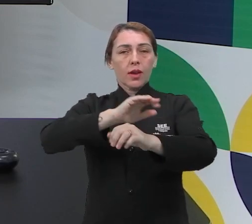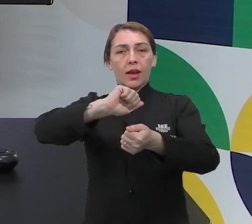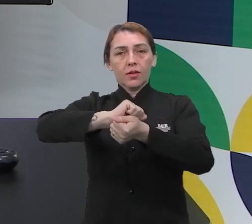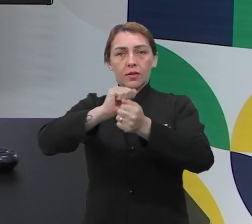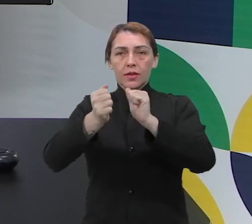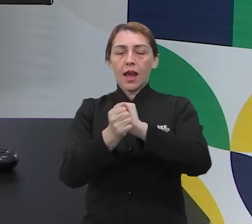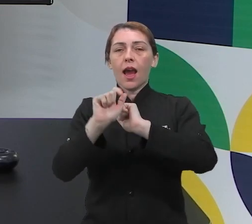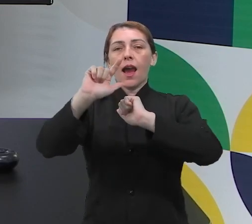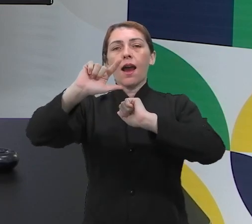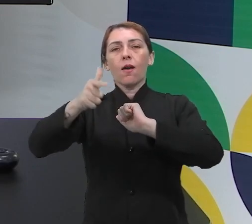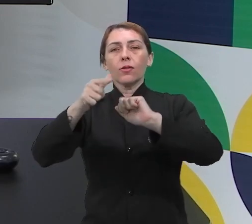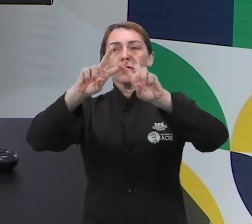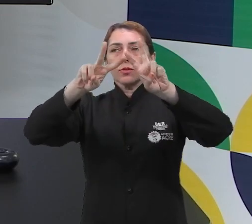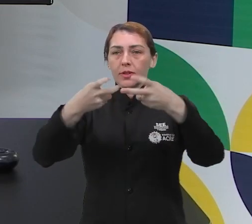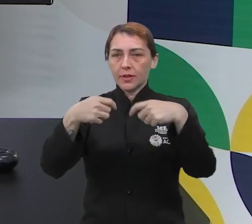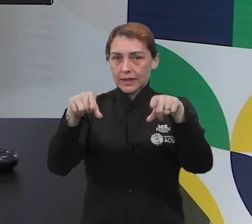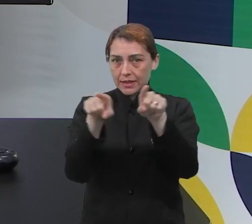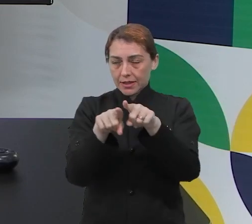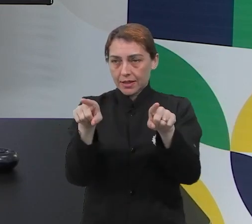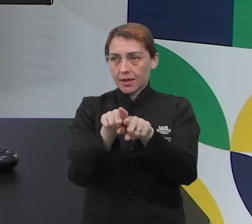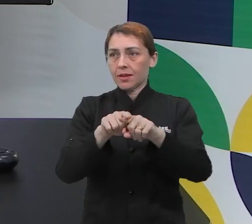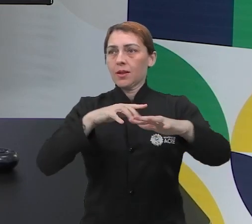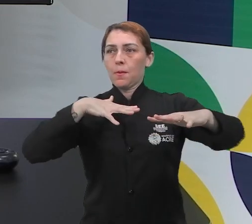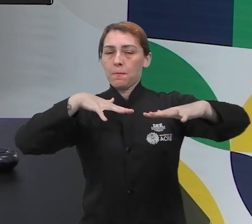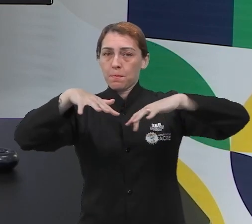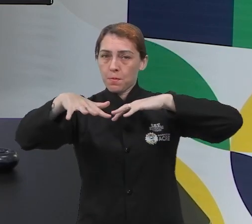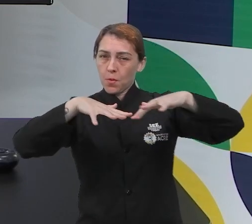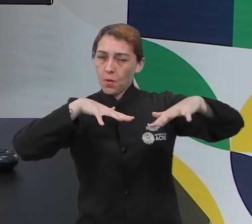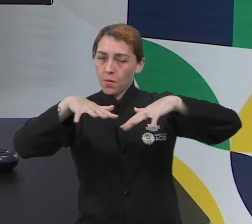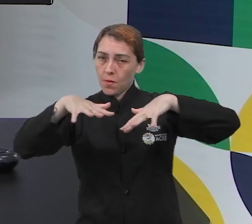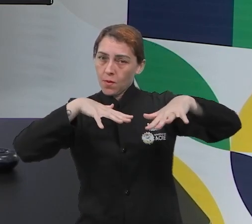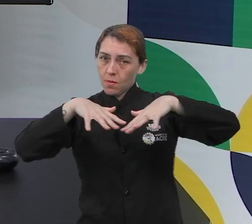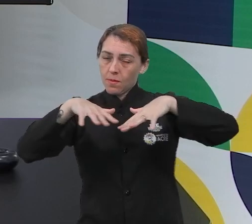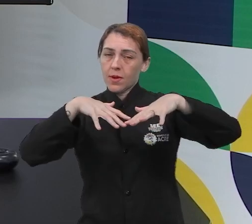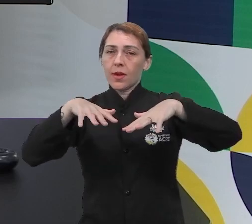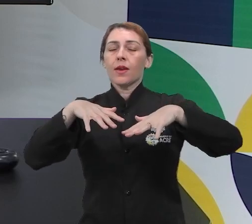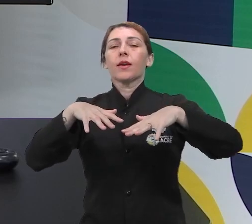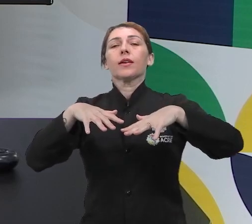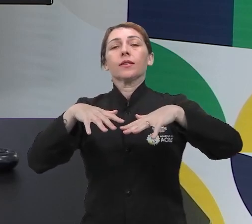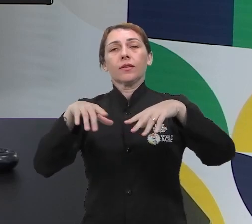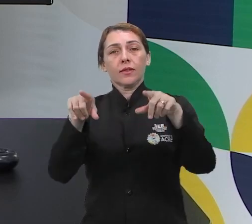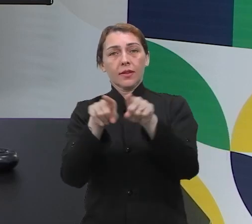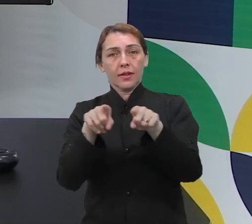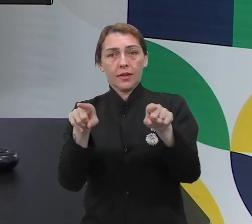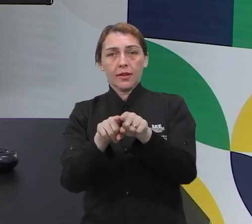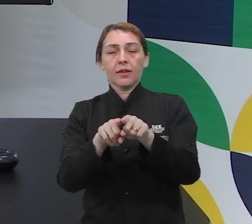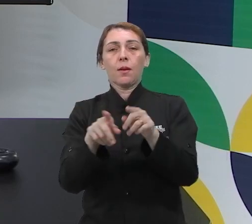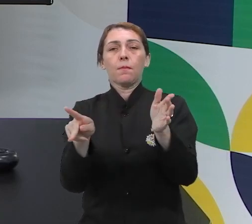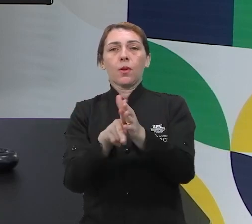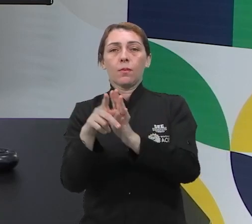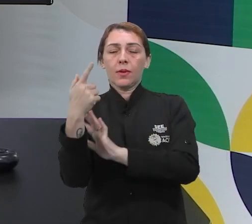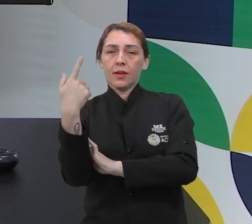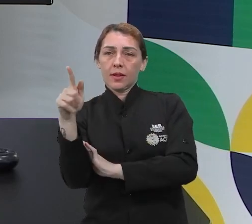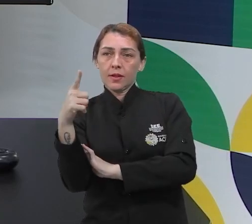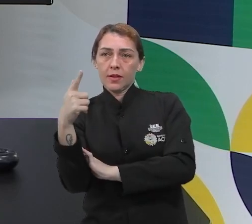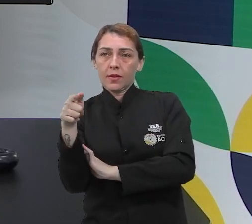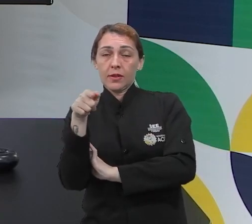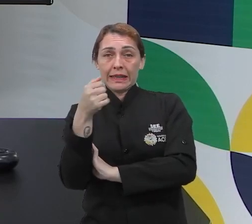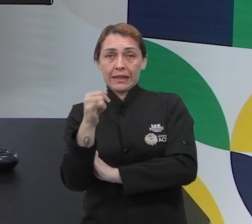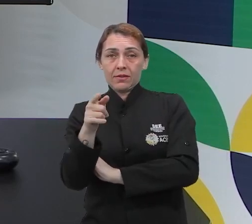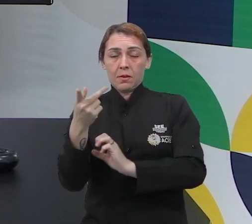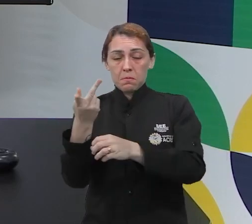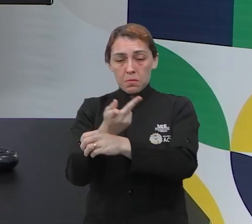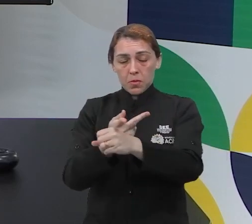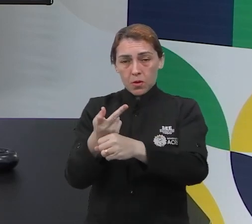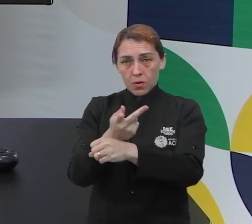a outros conteúdos que são movimentos, atividades exógenas e atividades endógenas. Com certeza, se você procurar